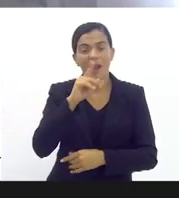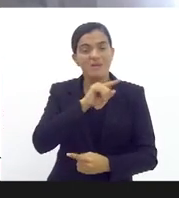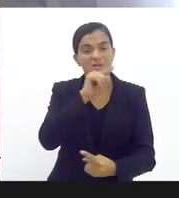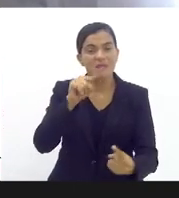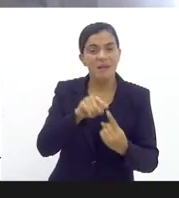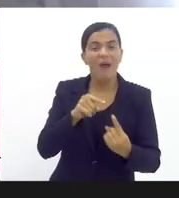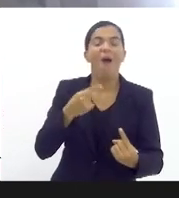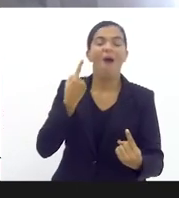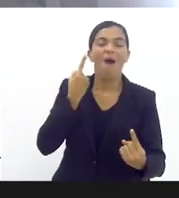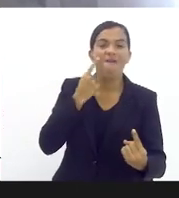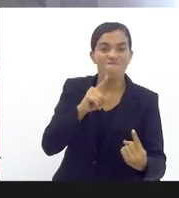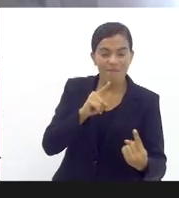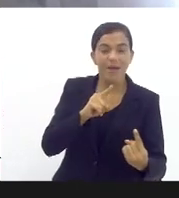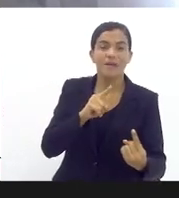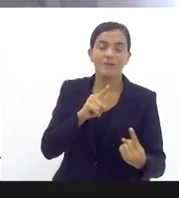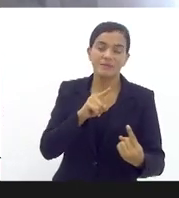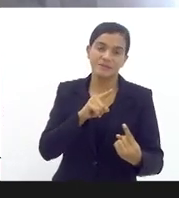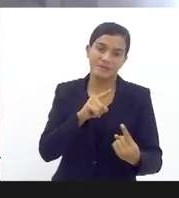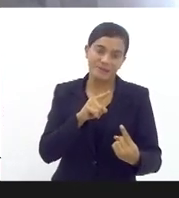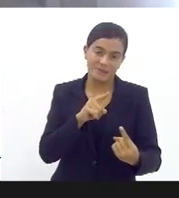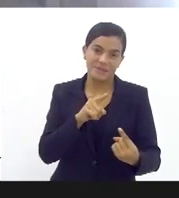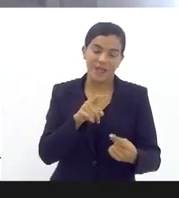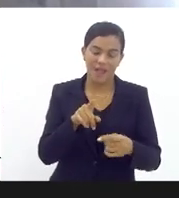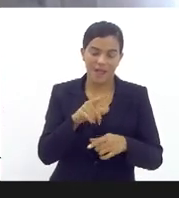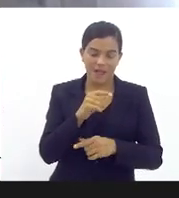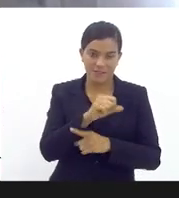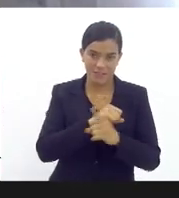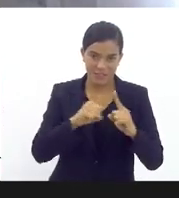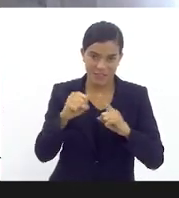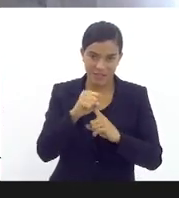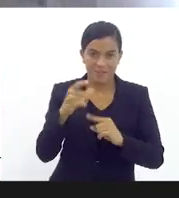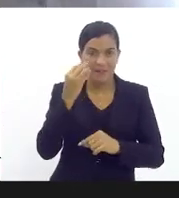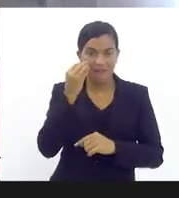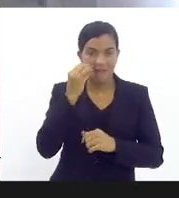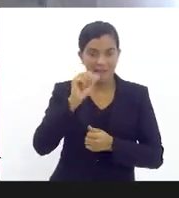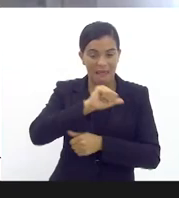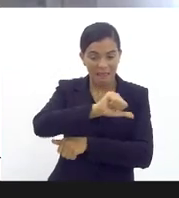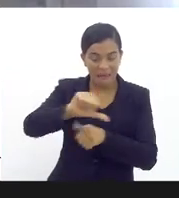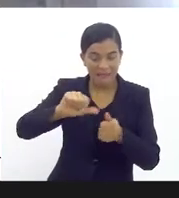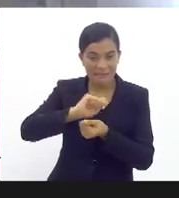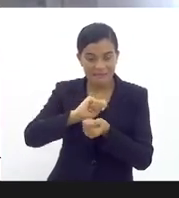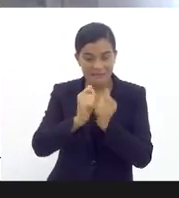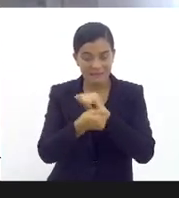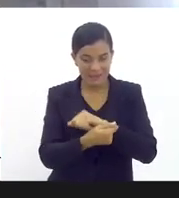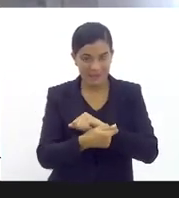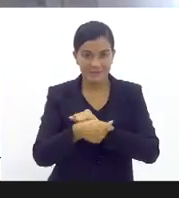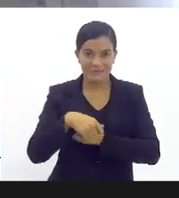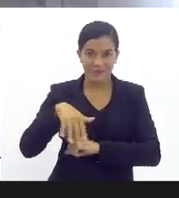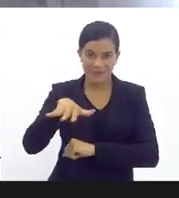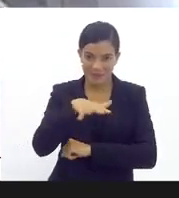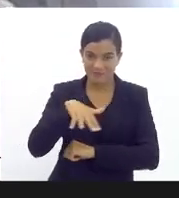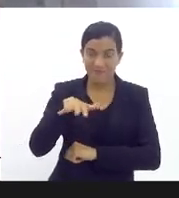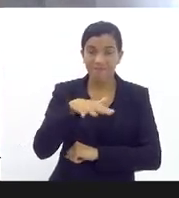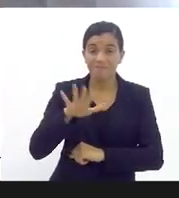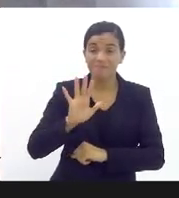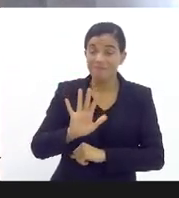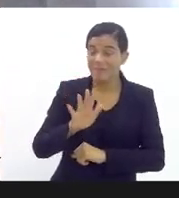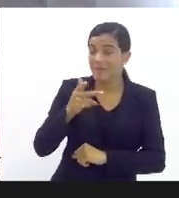sociedade começa a promover e começa a fazer para poder transformar essa realidade. Quando a gente